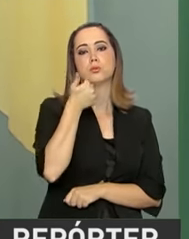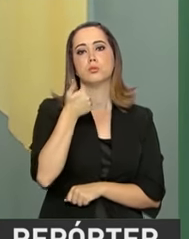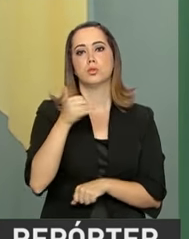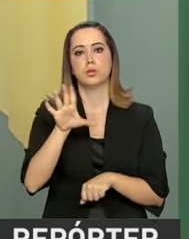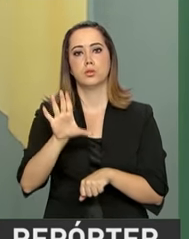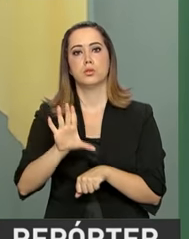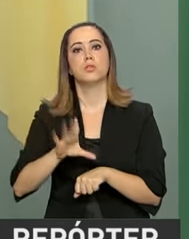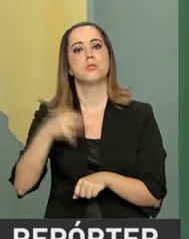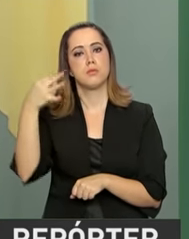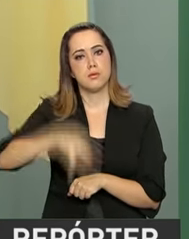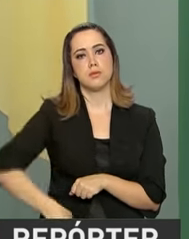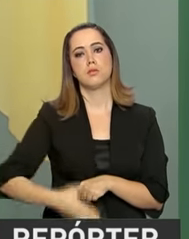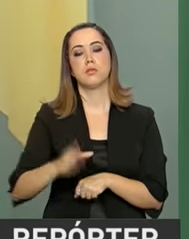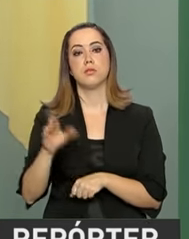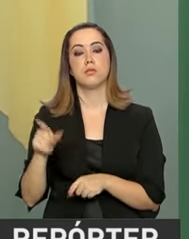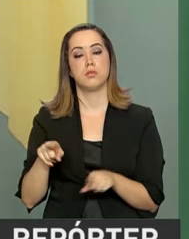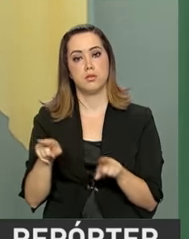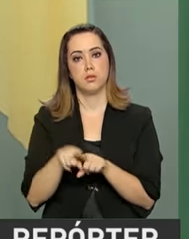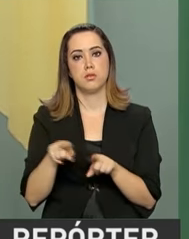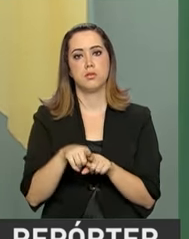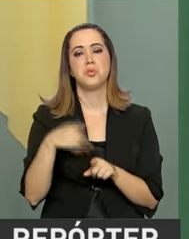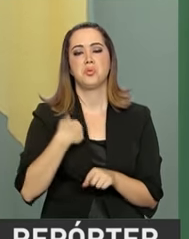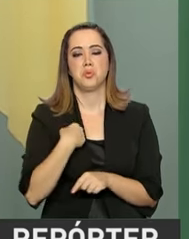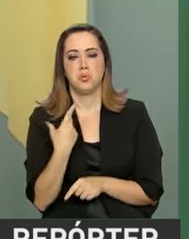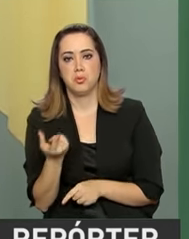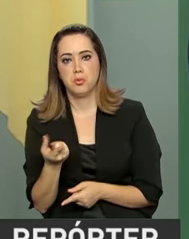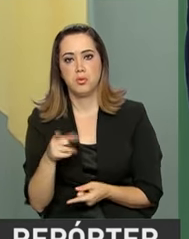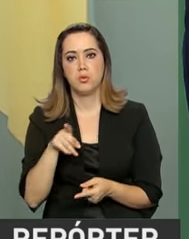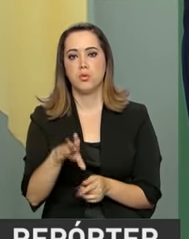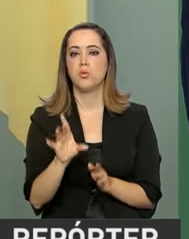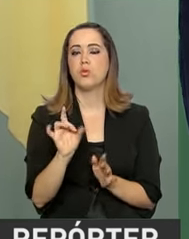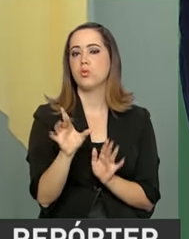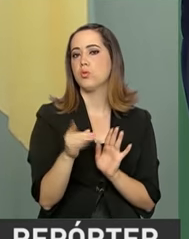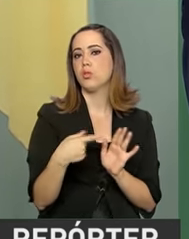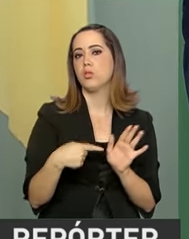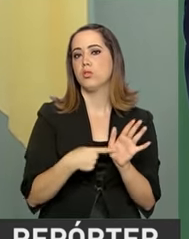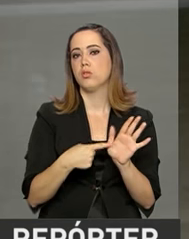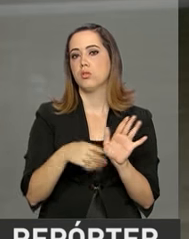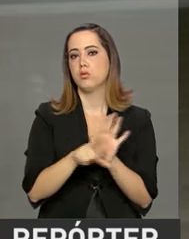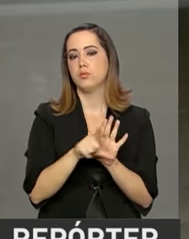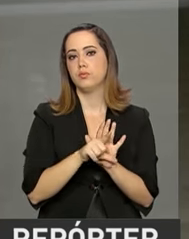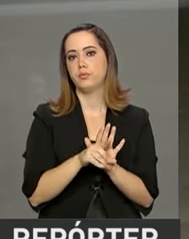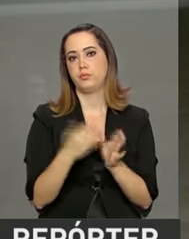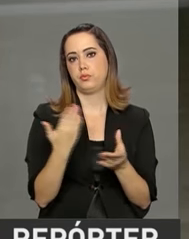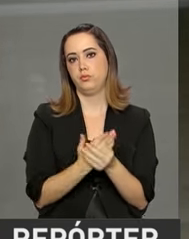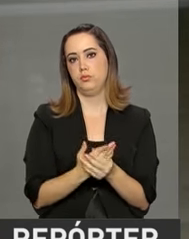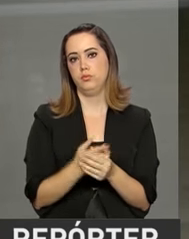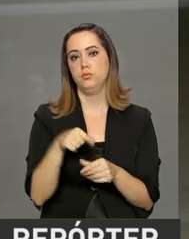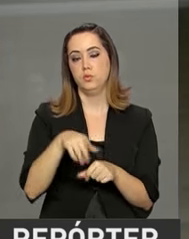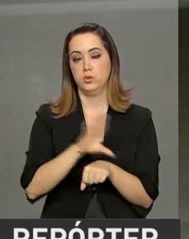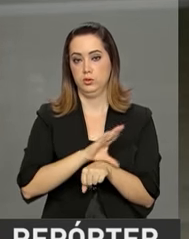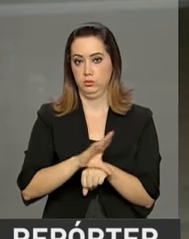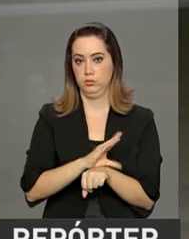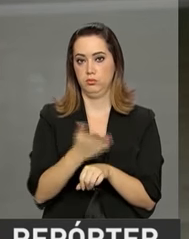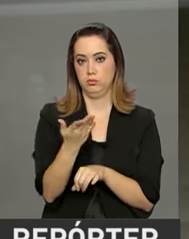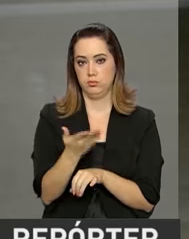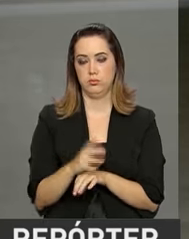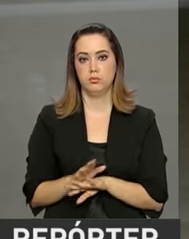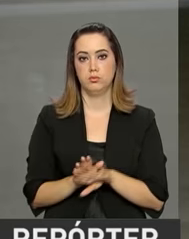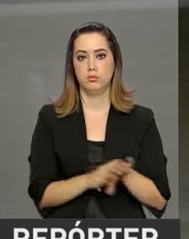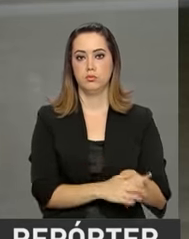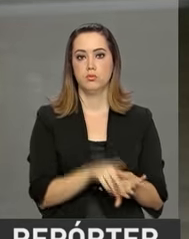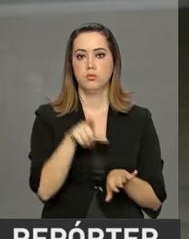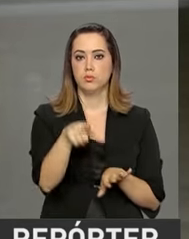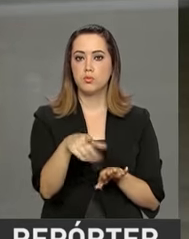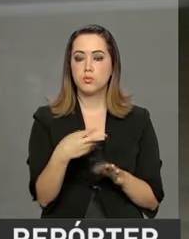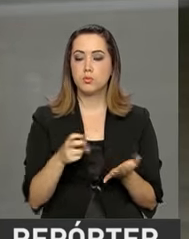mais robusta do que aquela estabelecida no projeto de lei. E uma última informação, Leandro. No